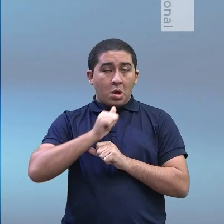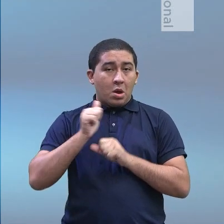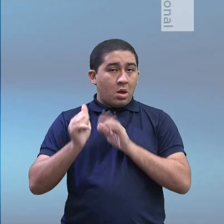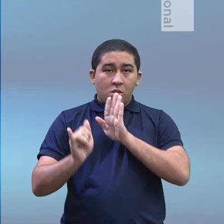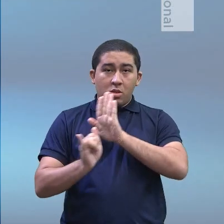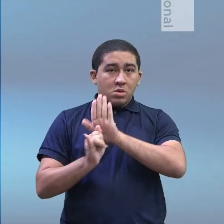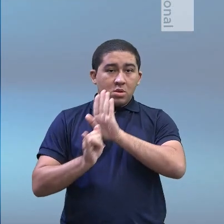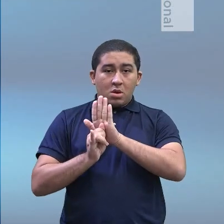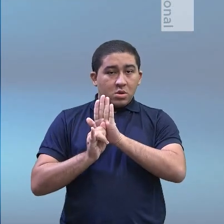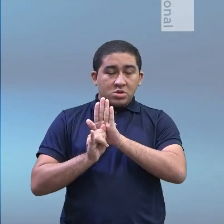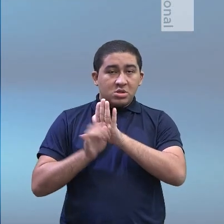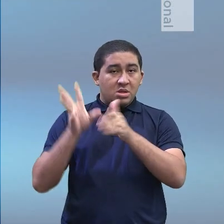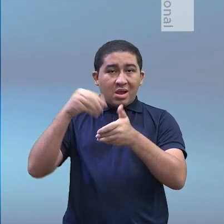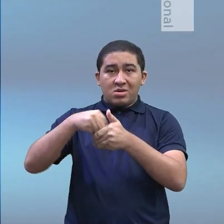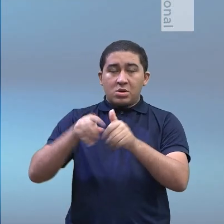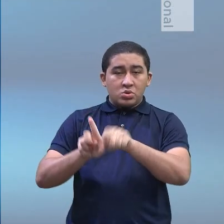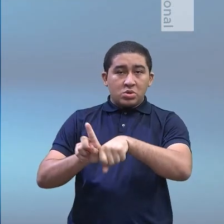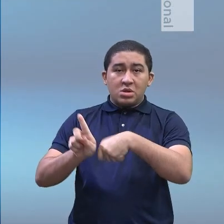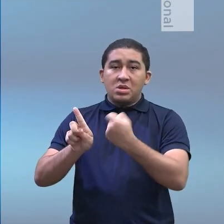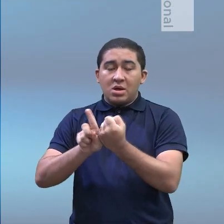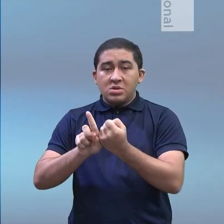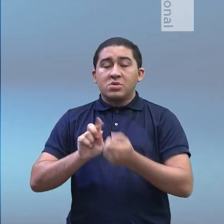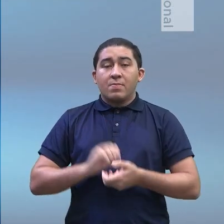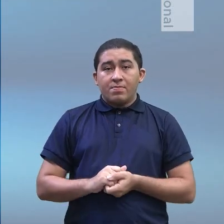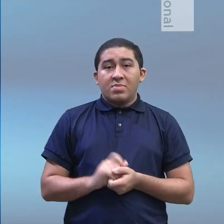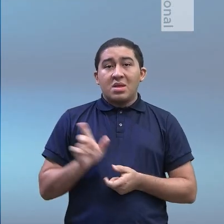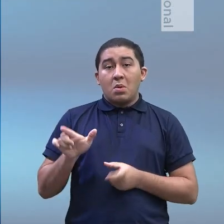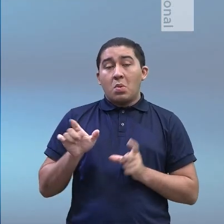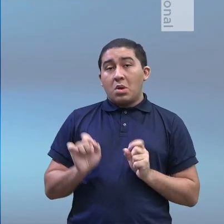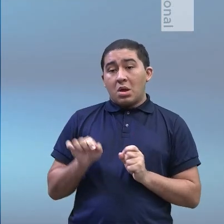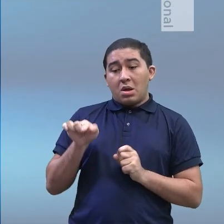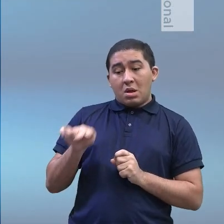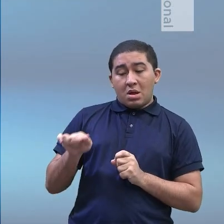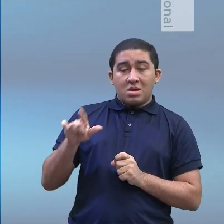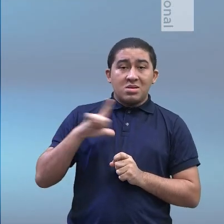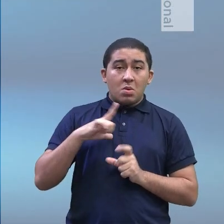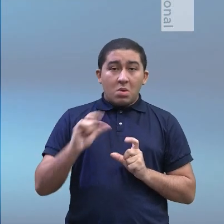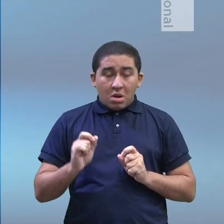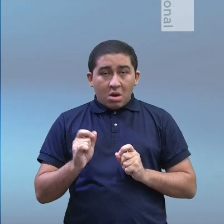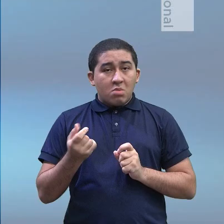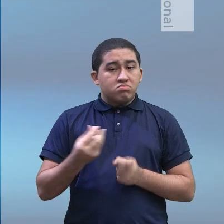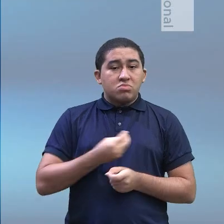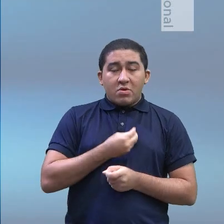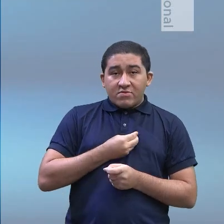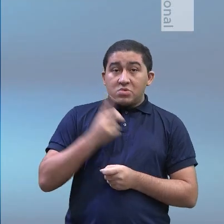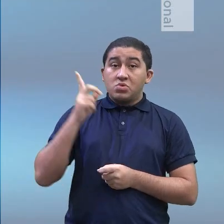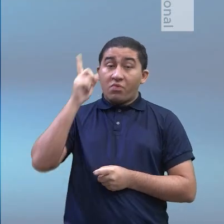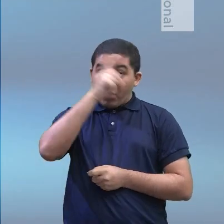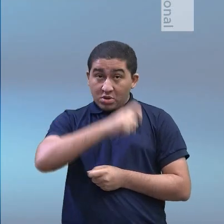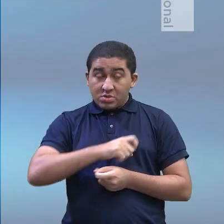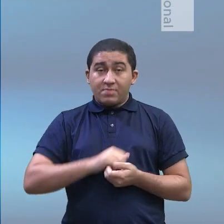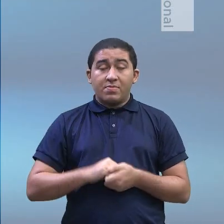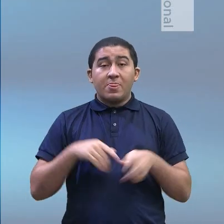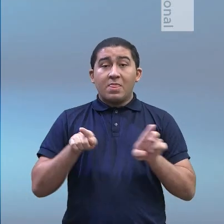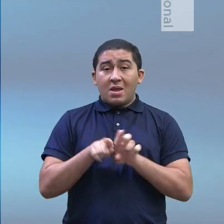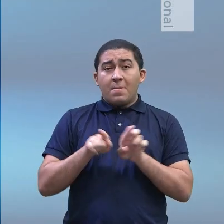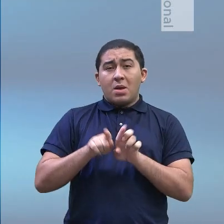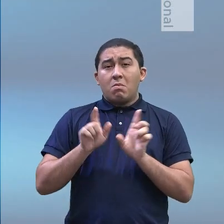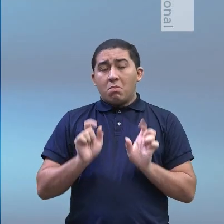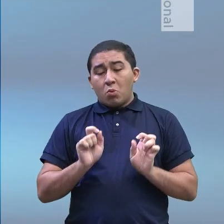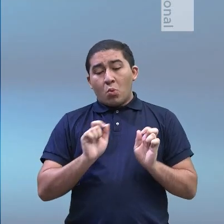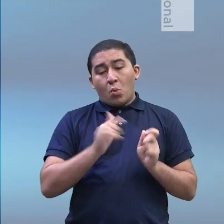que ela vive em uma situação, com certeza, vulnerável, não é? E, de repente, ela foi assassinada